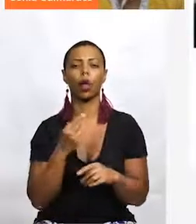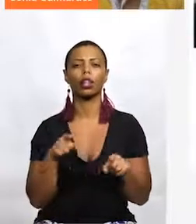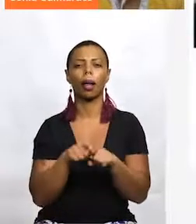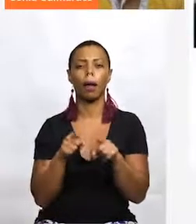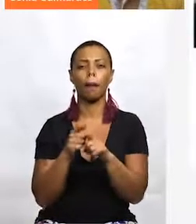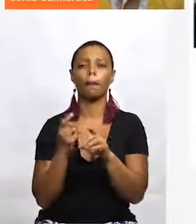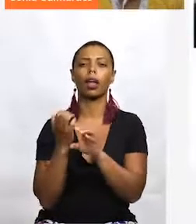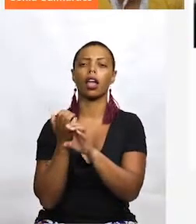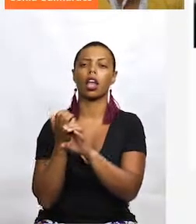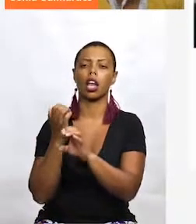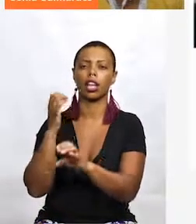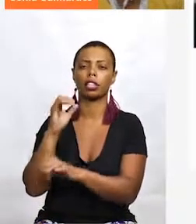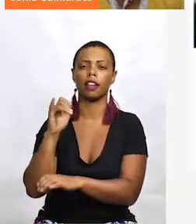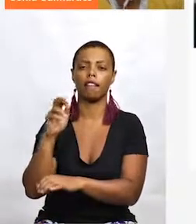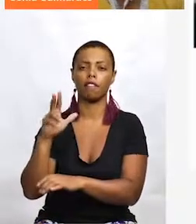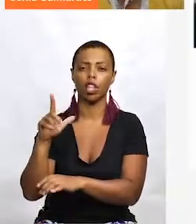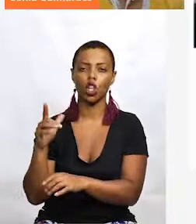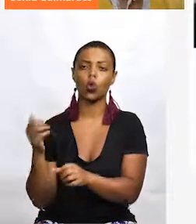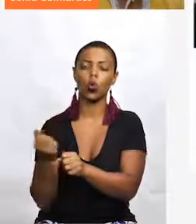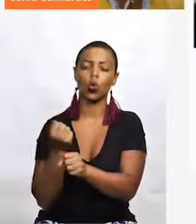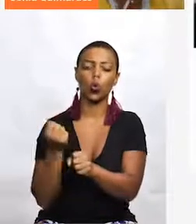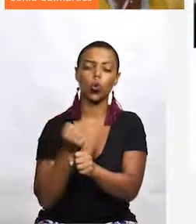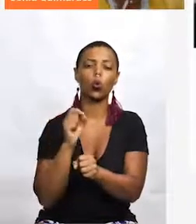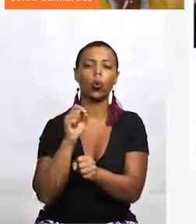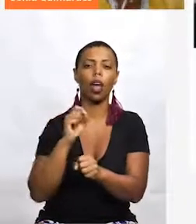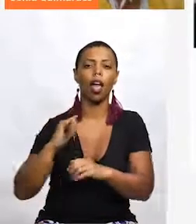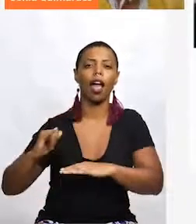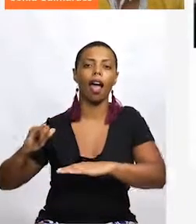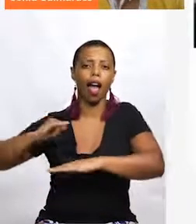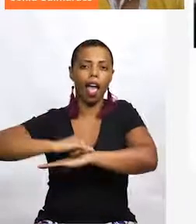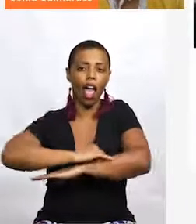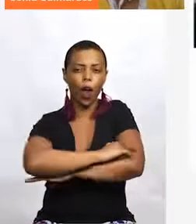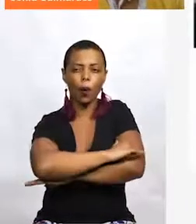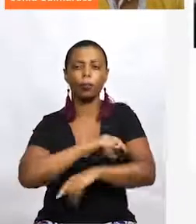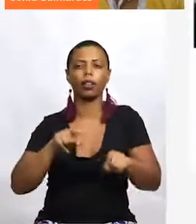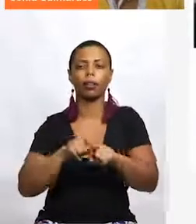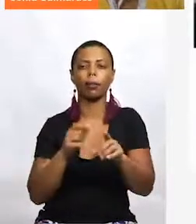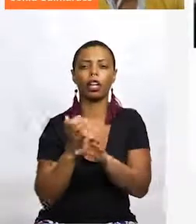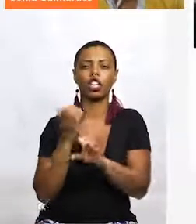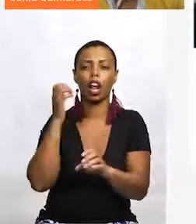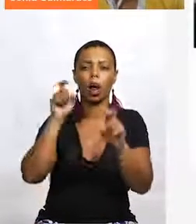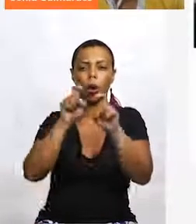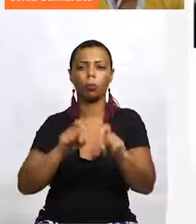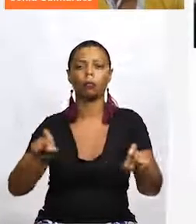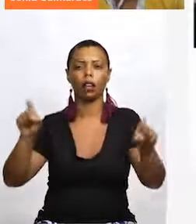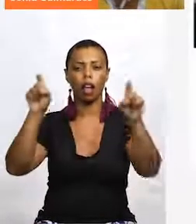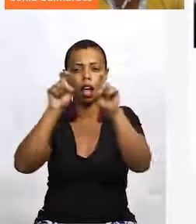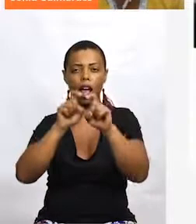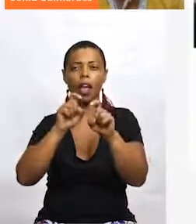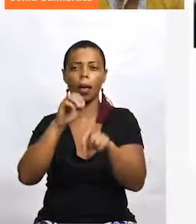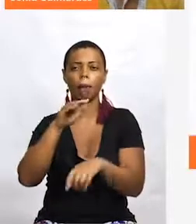de aeroportos, engenharia de computação embarcado para aviões e engenharia